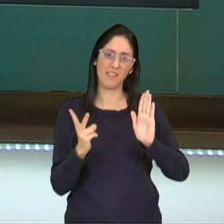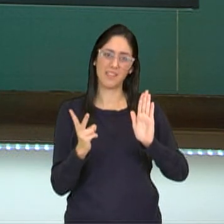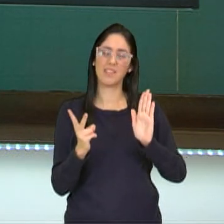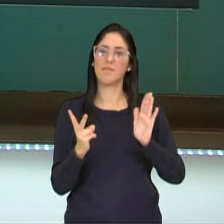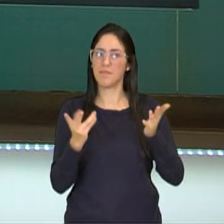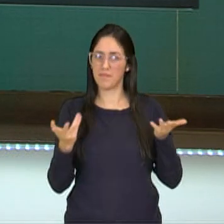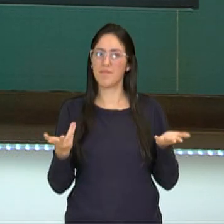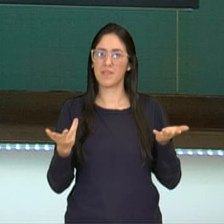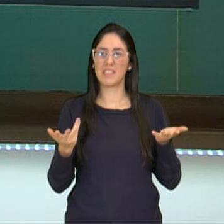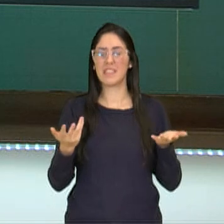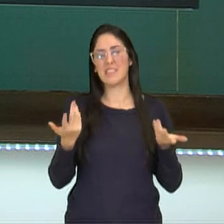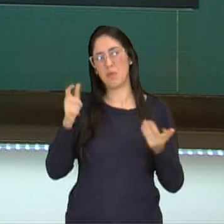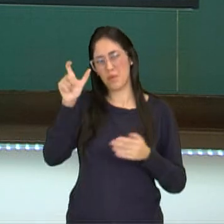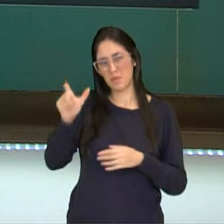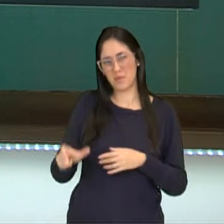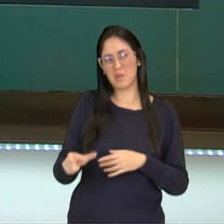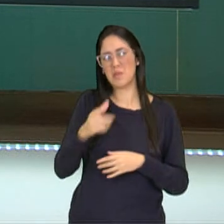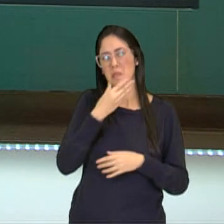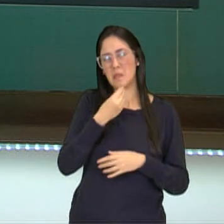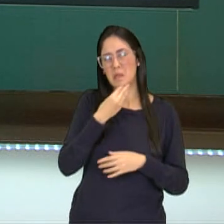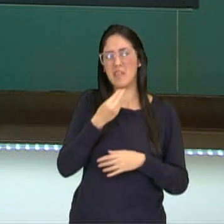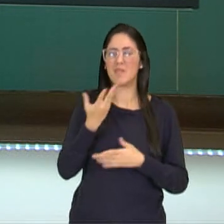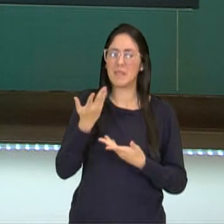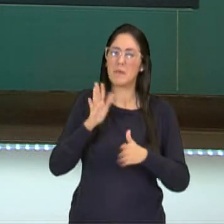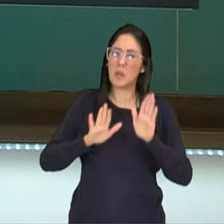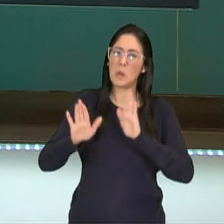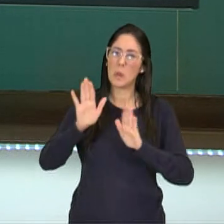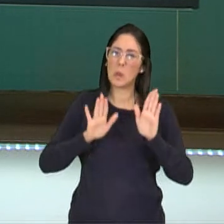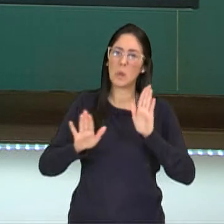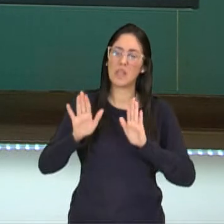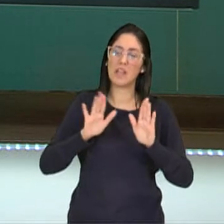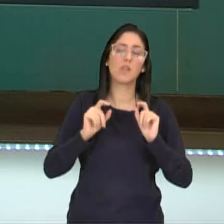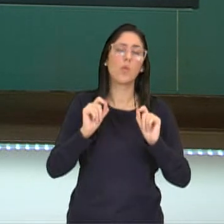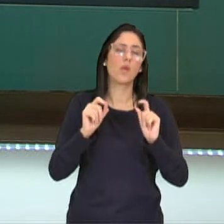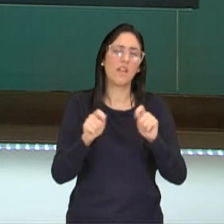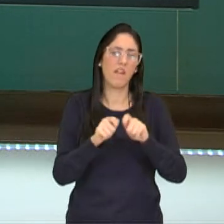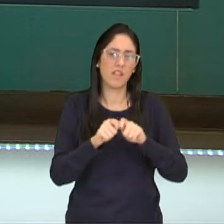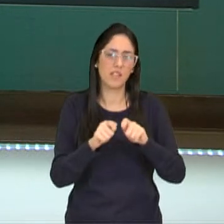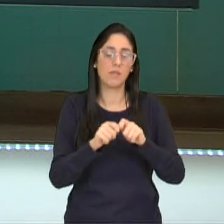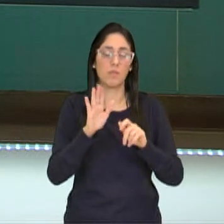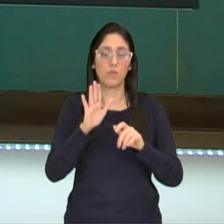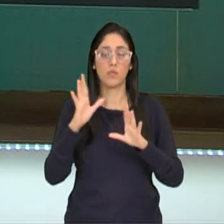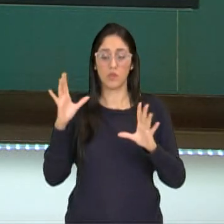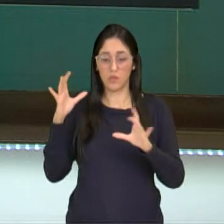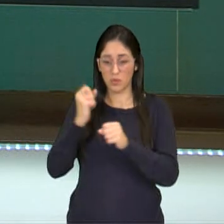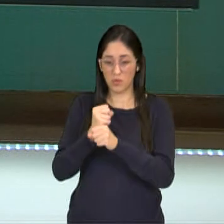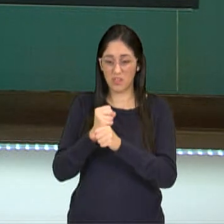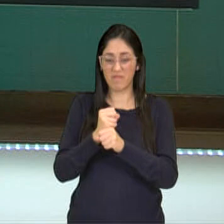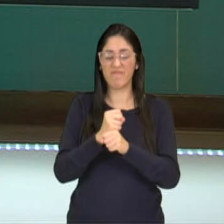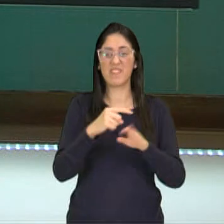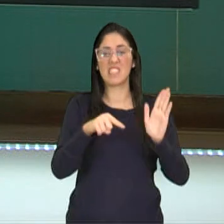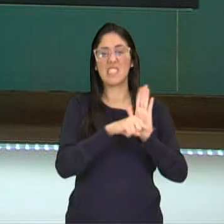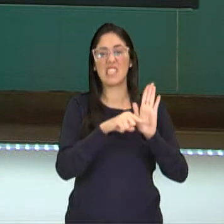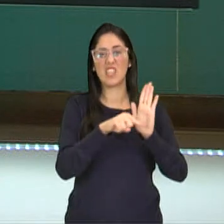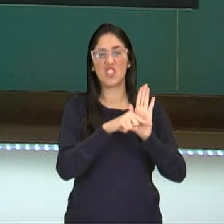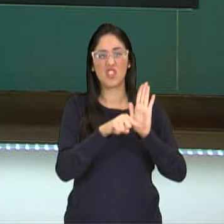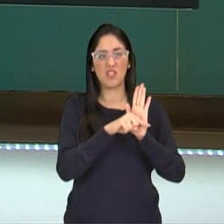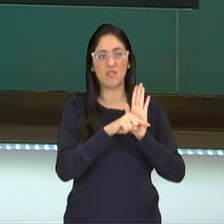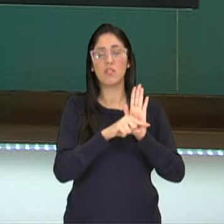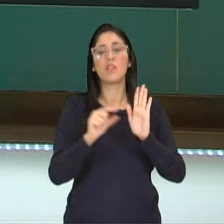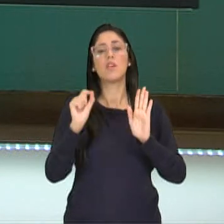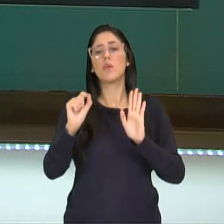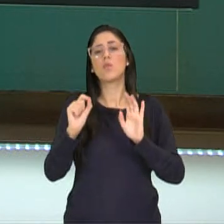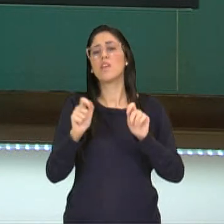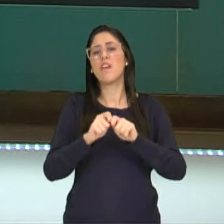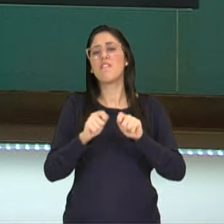situação ideal. Então, o que a gente pode fazer? Então, a gente fez a soma, deu um saldo negativo. Então, o que a gente pode fazer